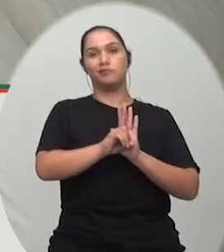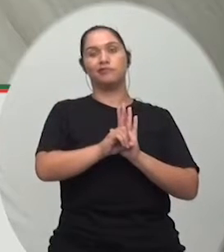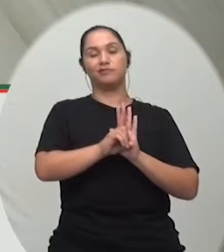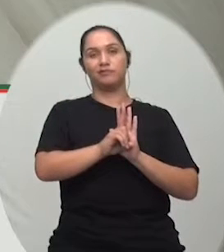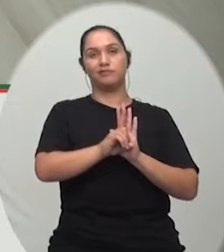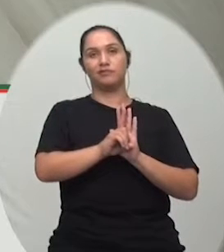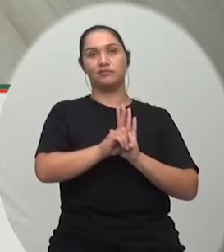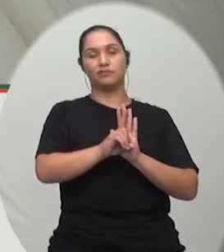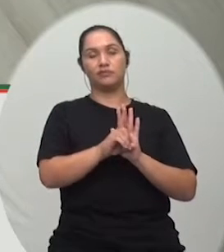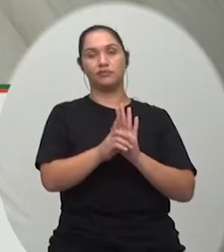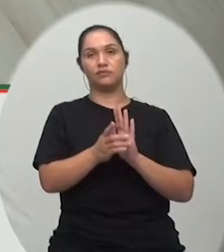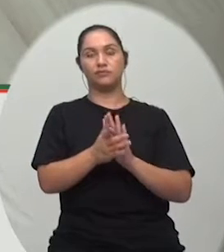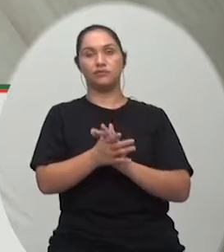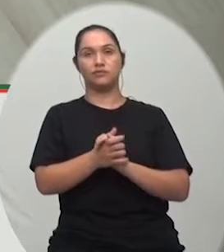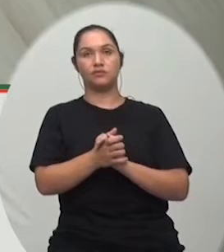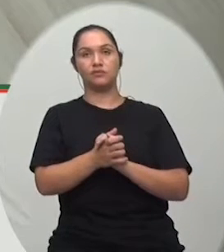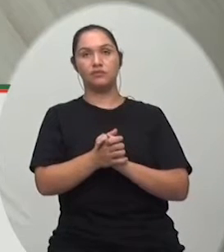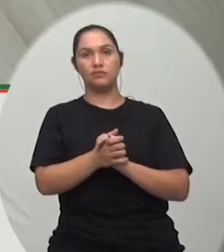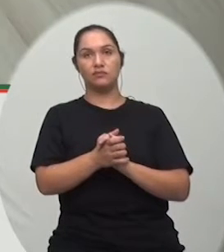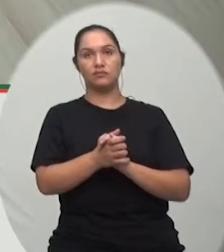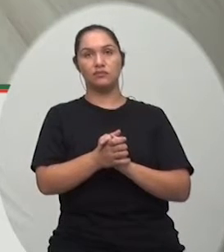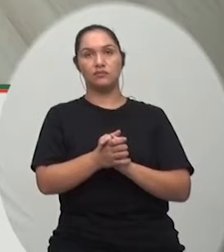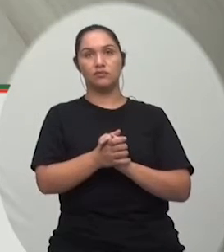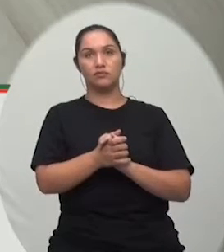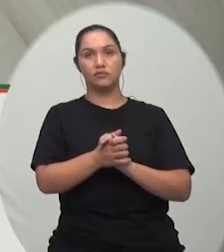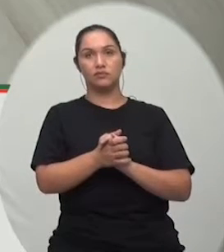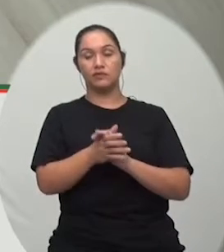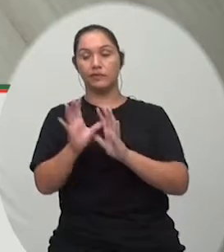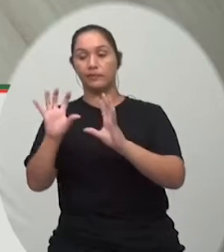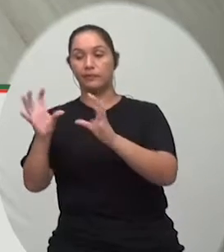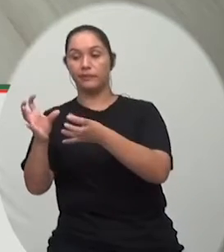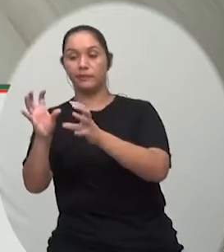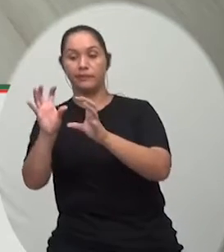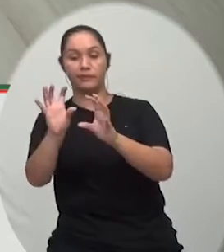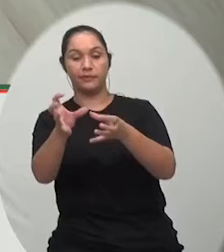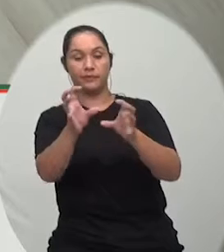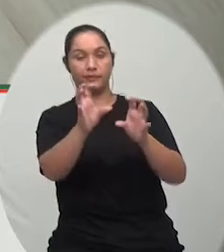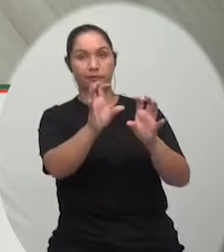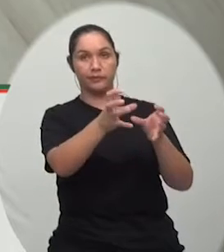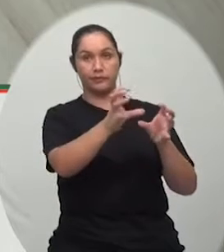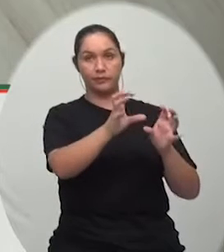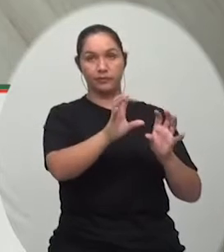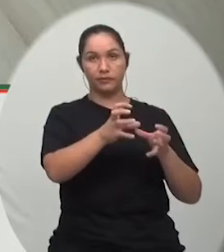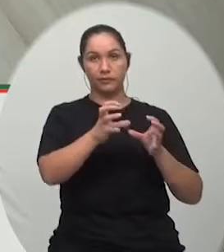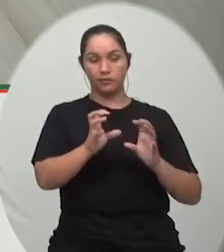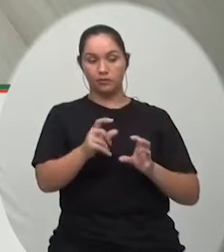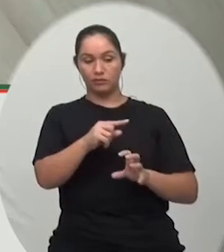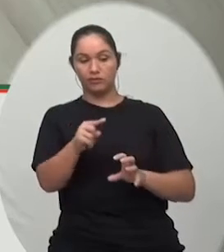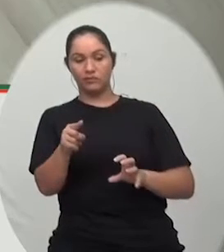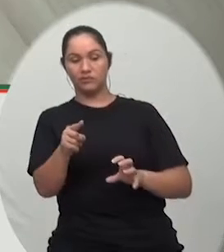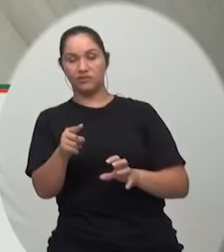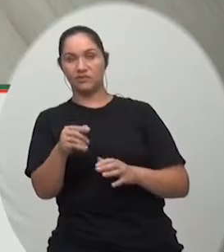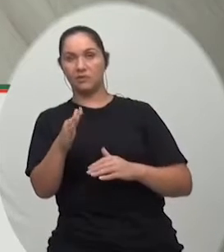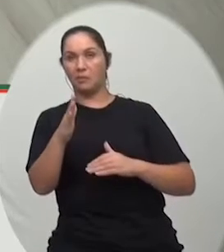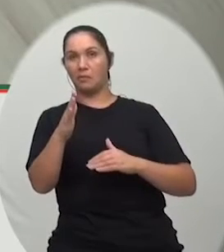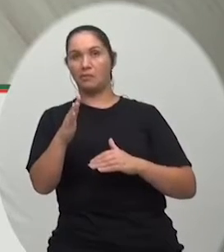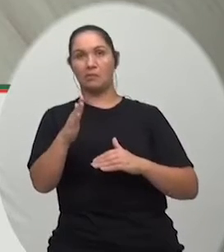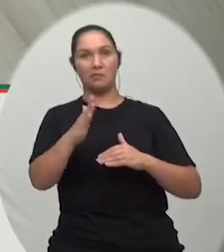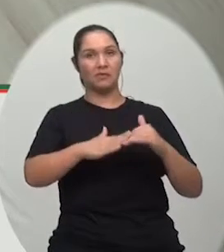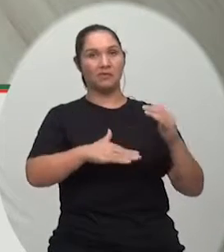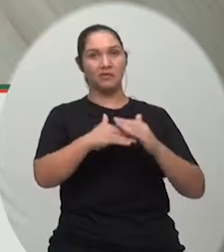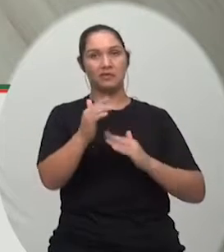favorecidas as demandas de grupos específicos que, despreocupados com a qualidade da